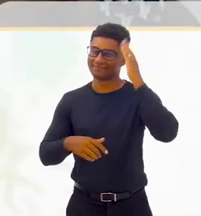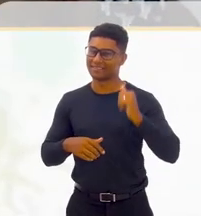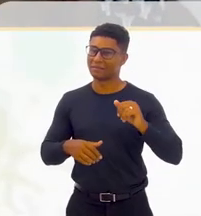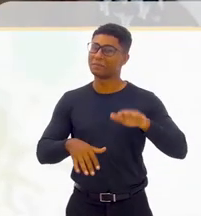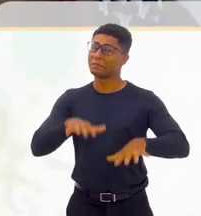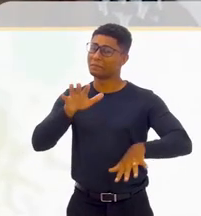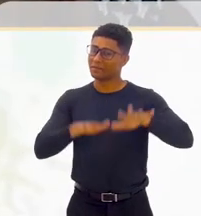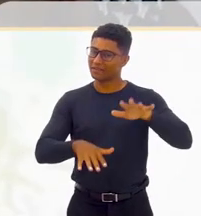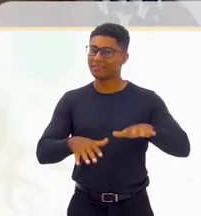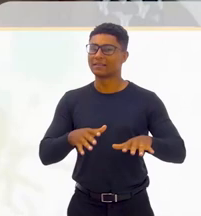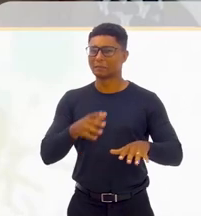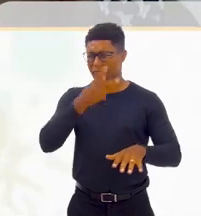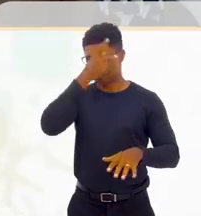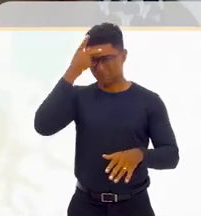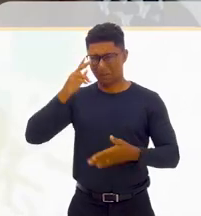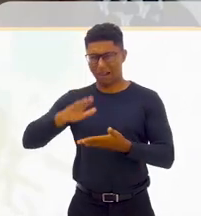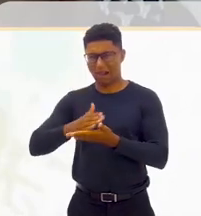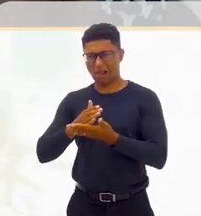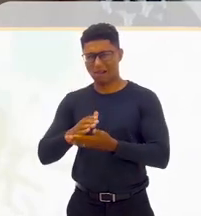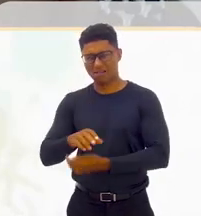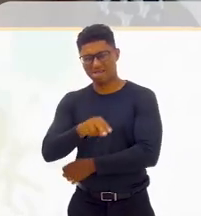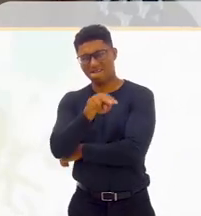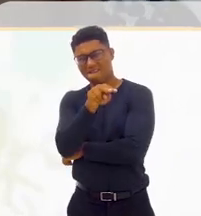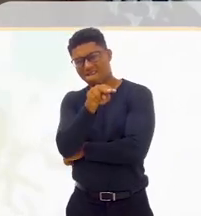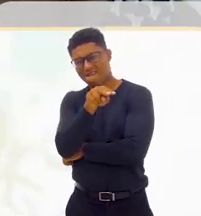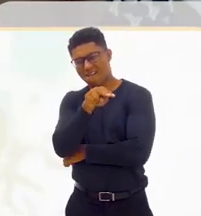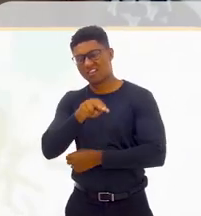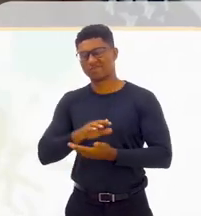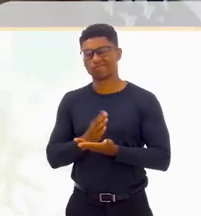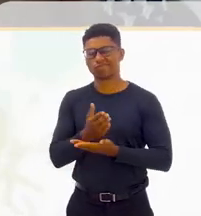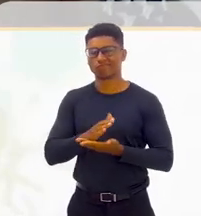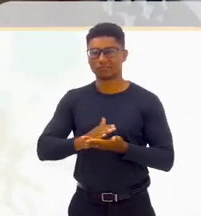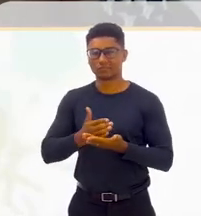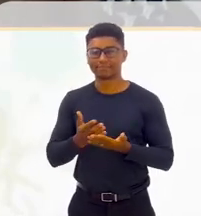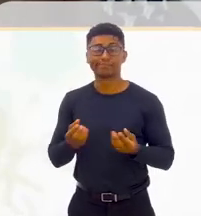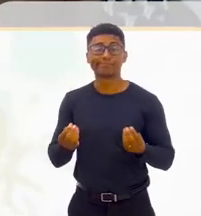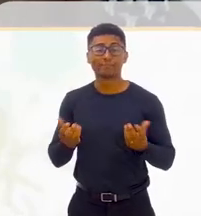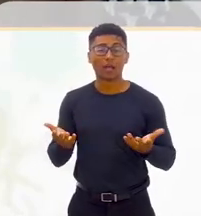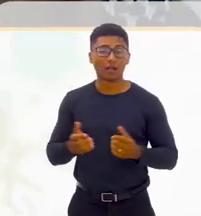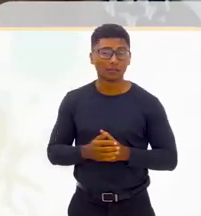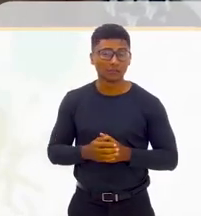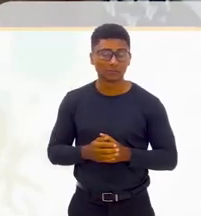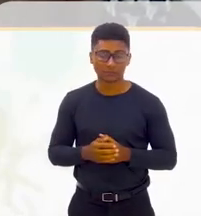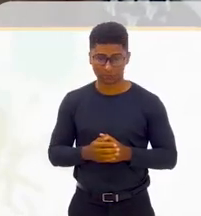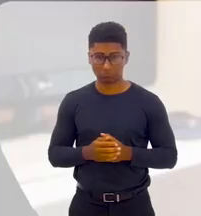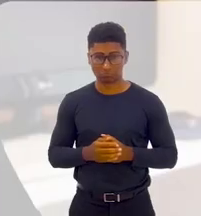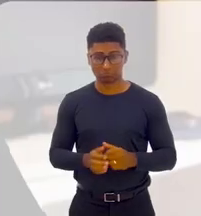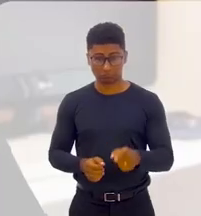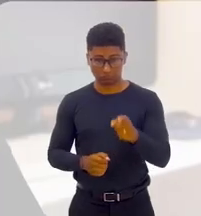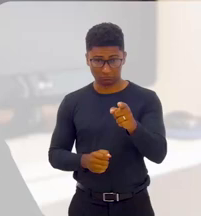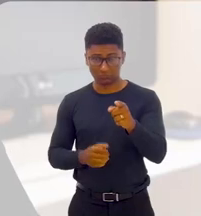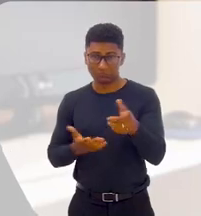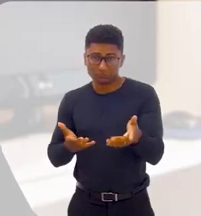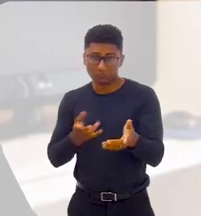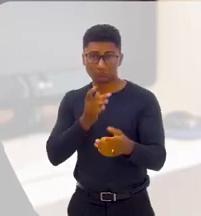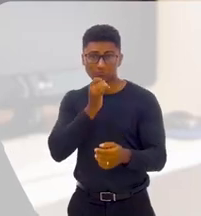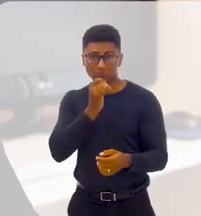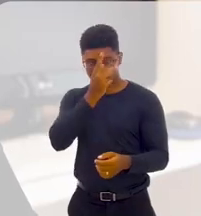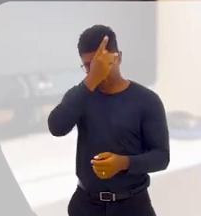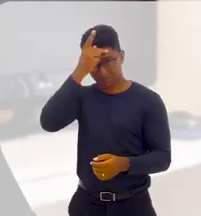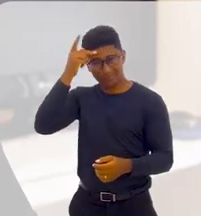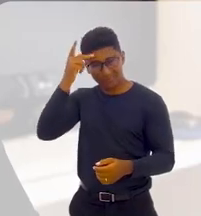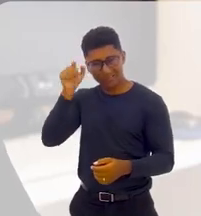às vezes incomoda. Como é que Muito. você lidou com pessoas e como você lida